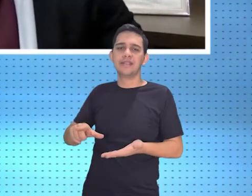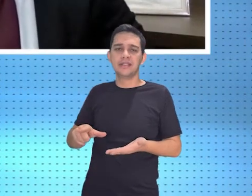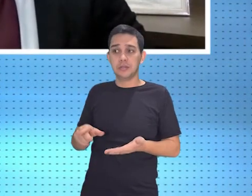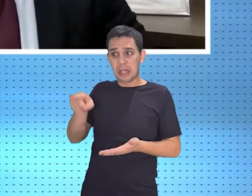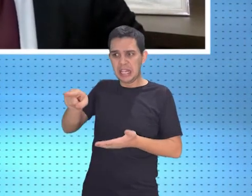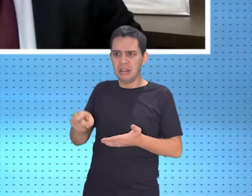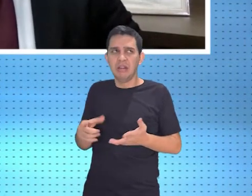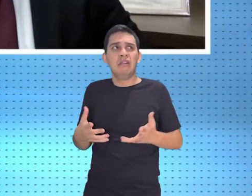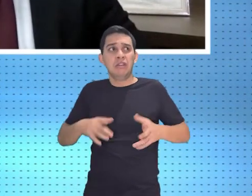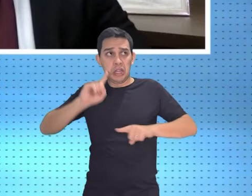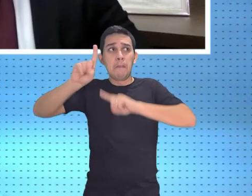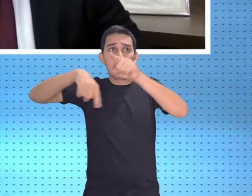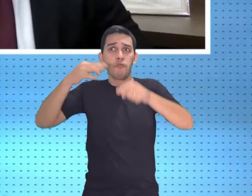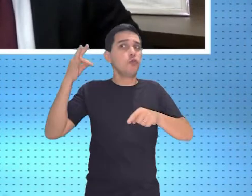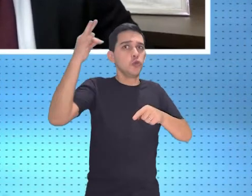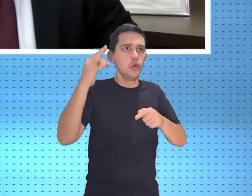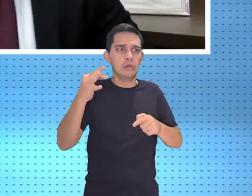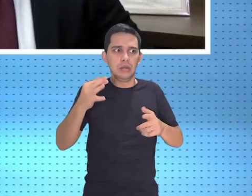a praticar isso novamente.